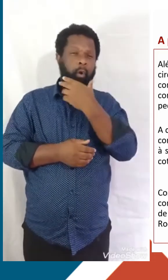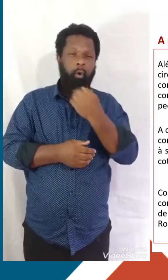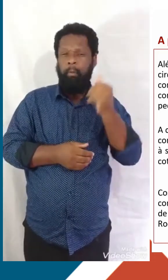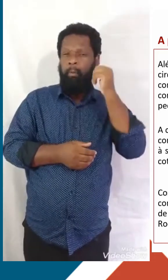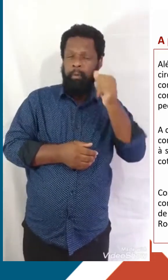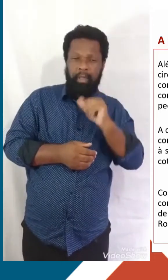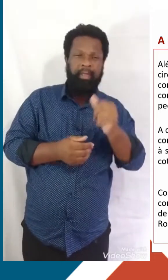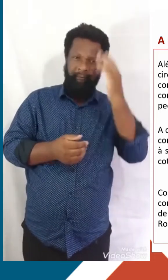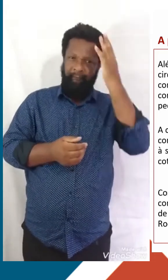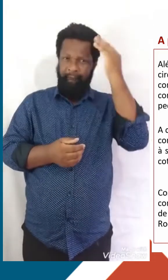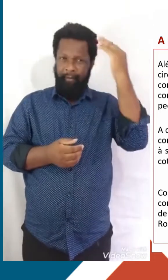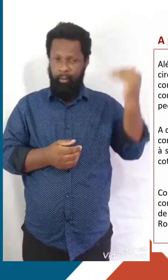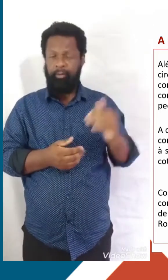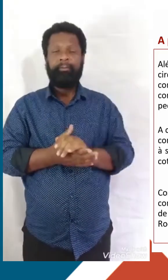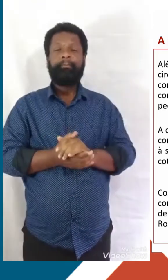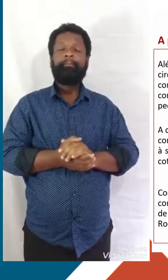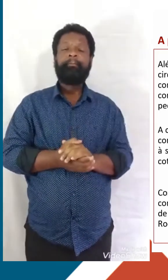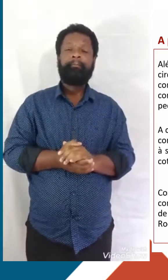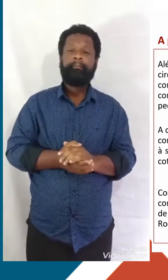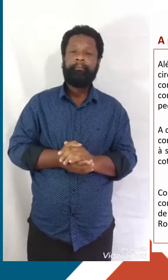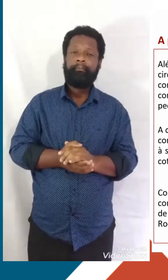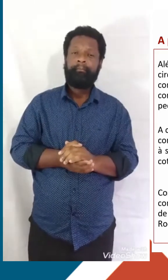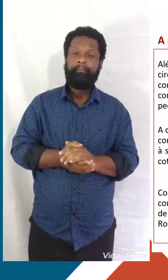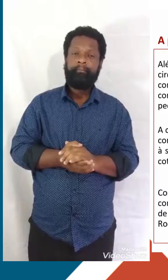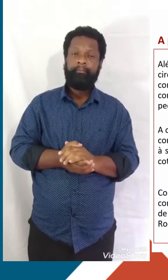Braga, Nelson Rodrigues e outros.